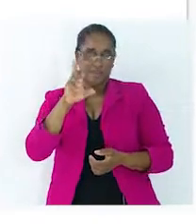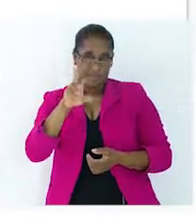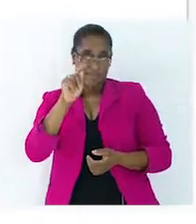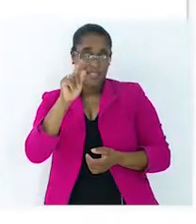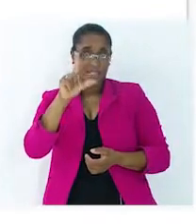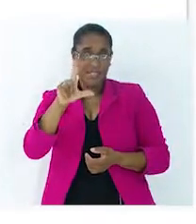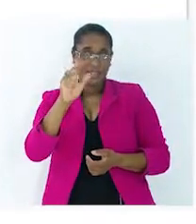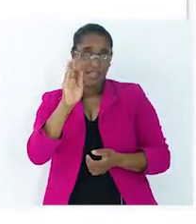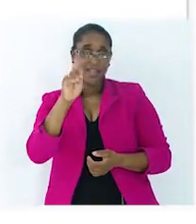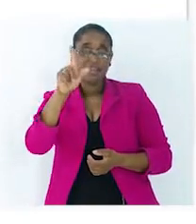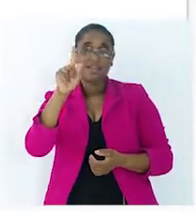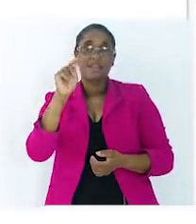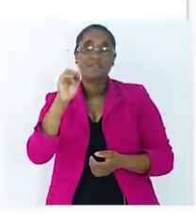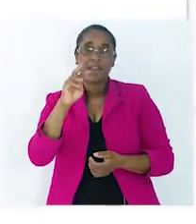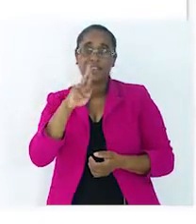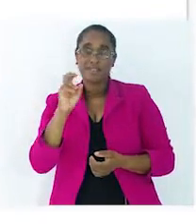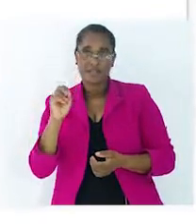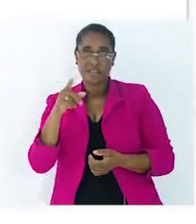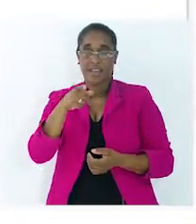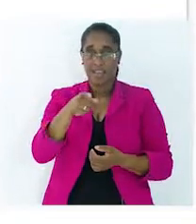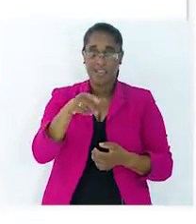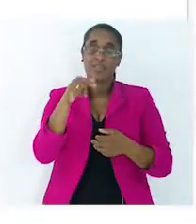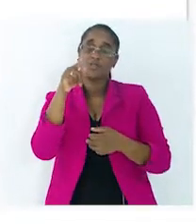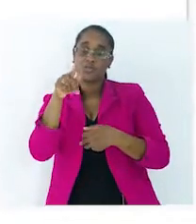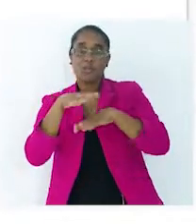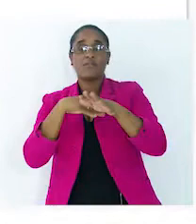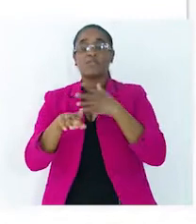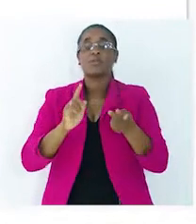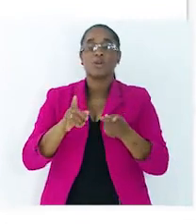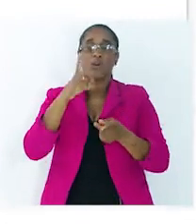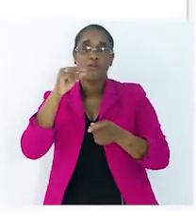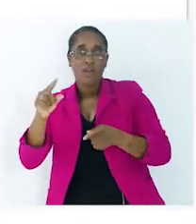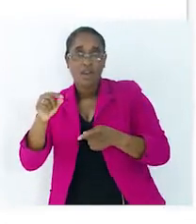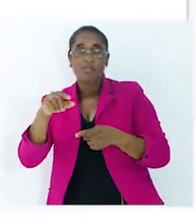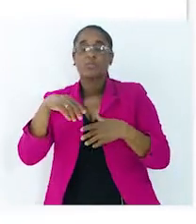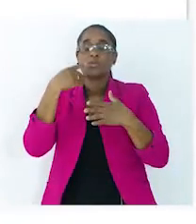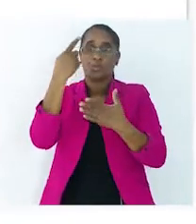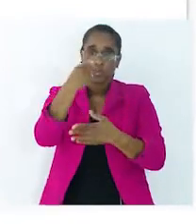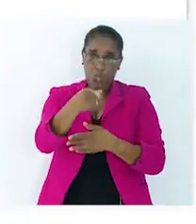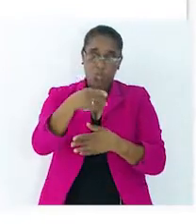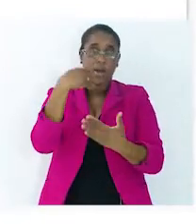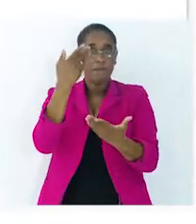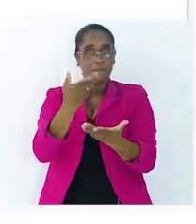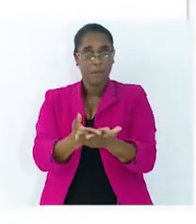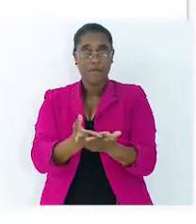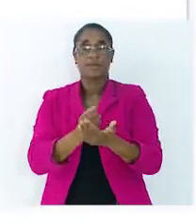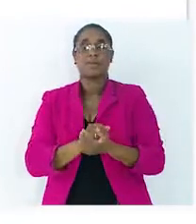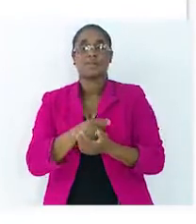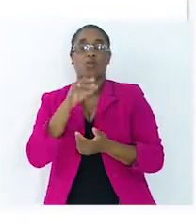o que é que tu vais fazer? Ao verbo conjugar, tu aplicas os pronomes que